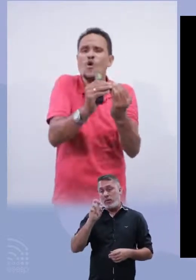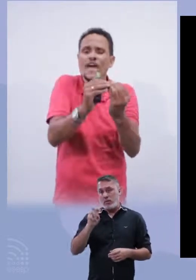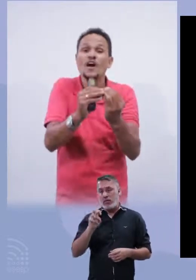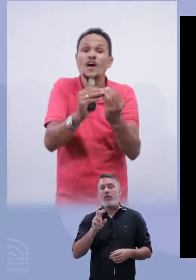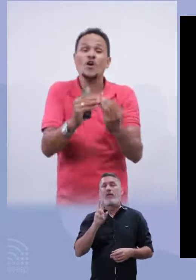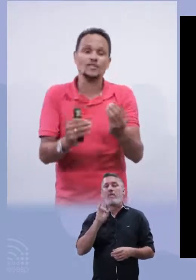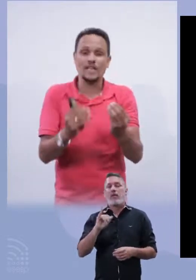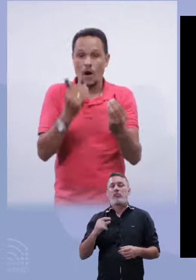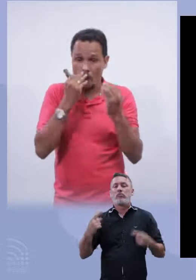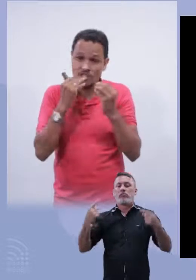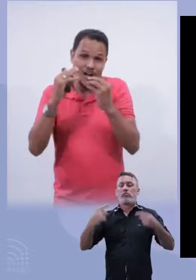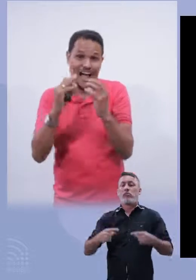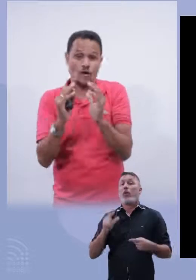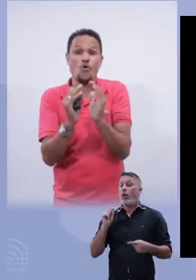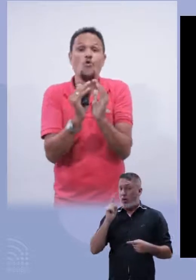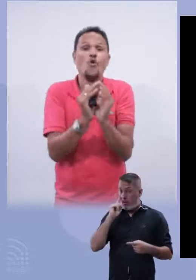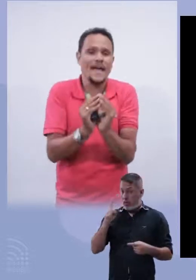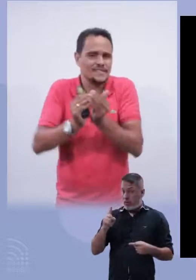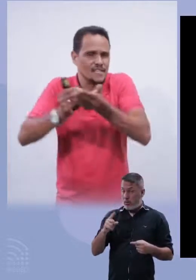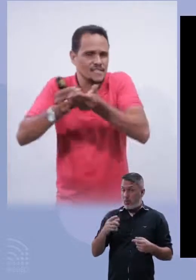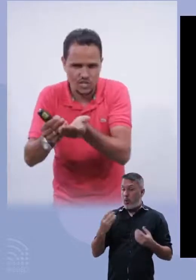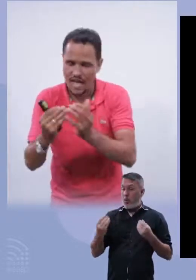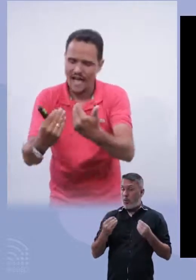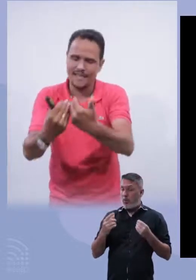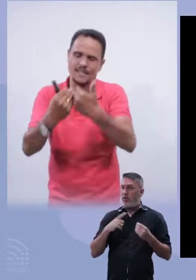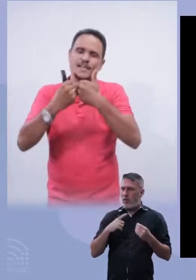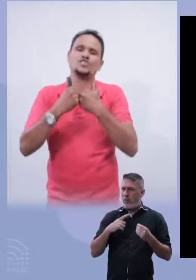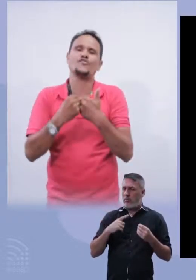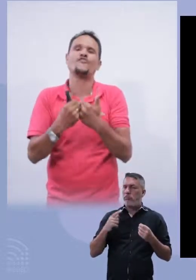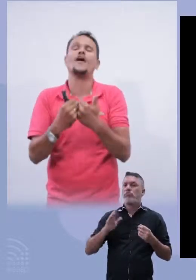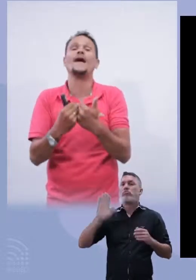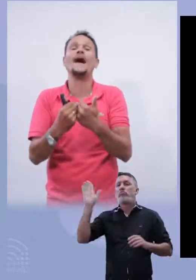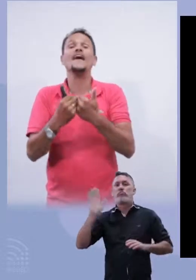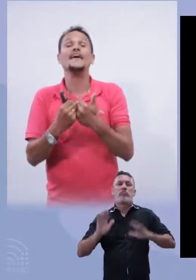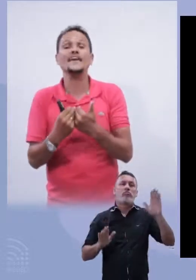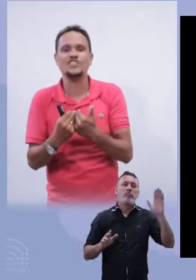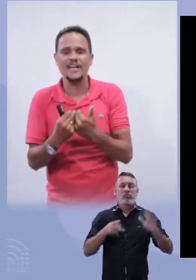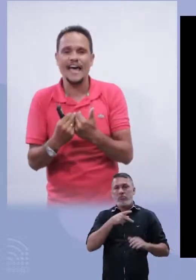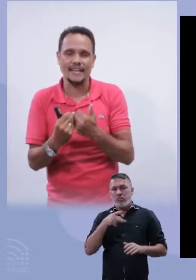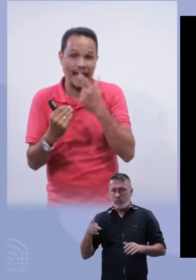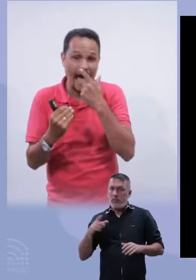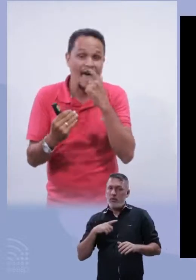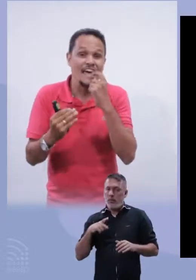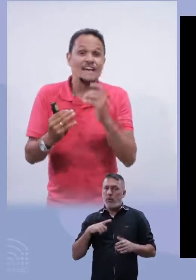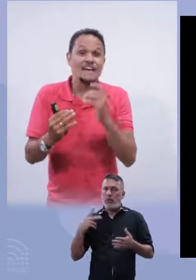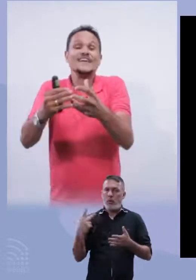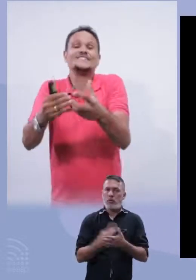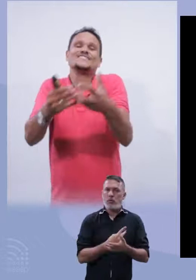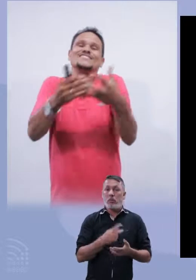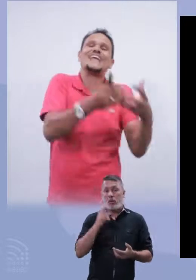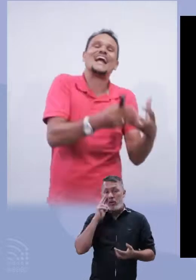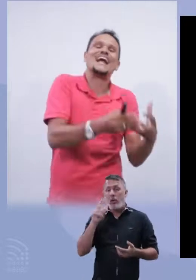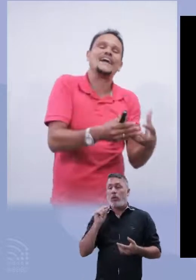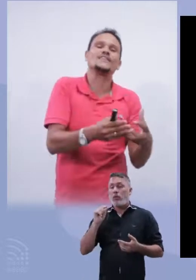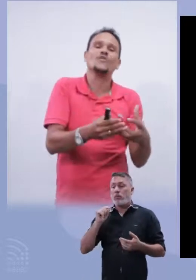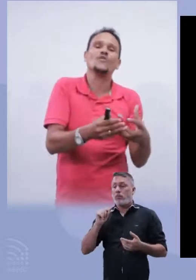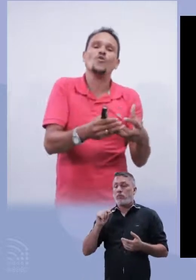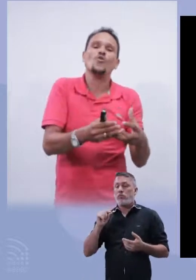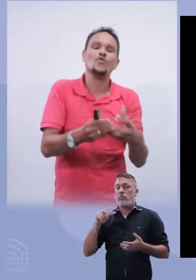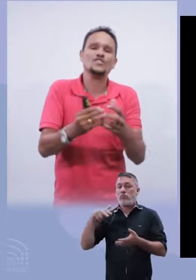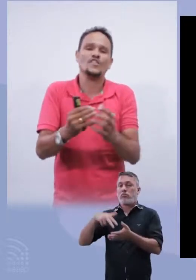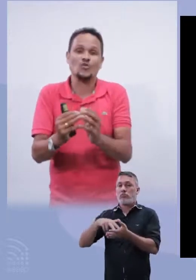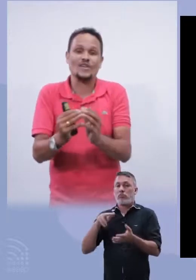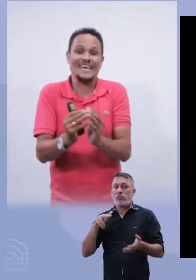vão concorrer um tal... Olha só, a concorrência existe, ainda que de forma indireta, tá? Vai se destacar,